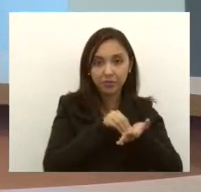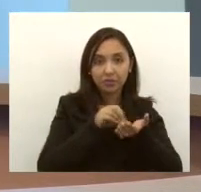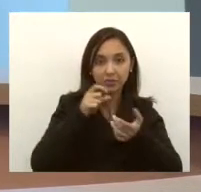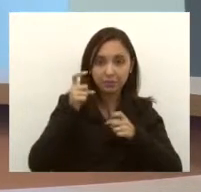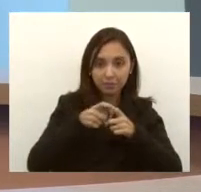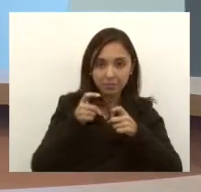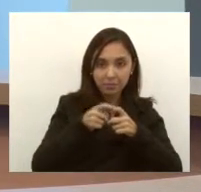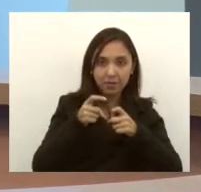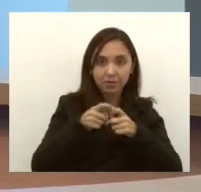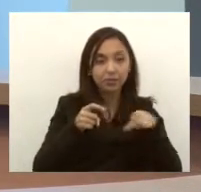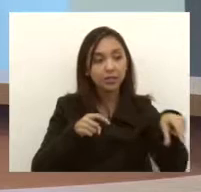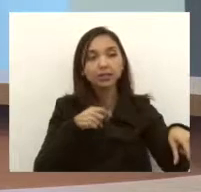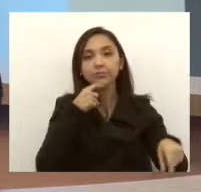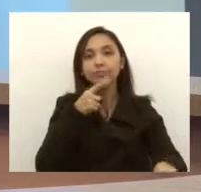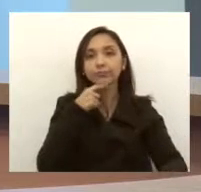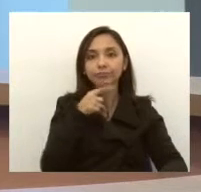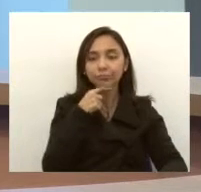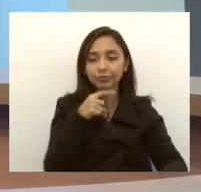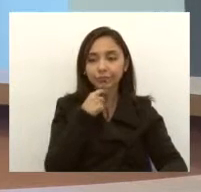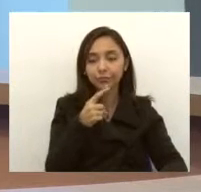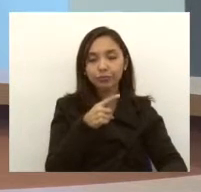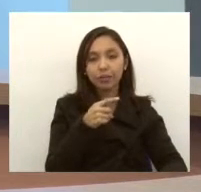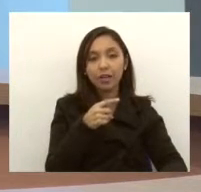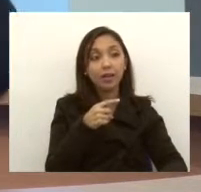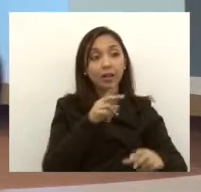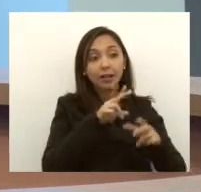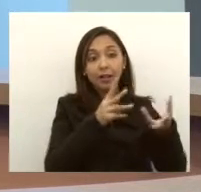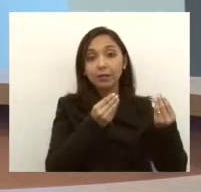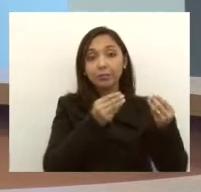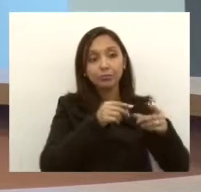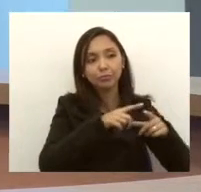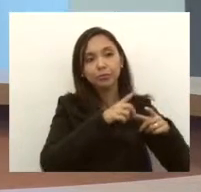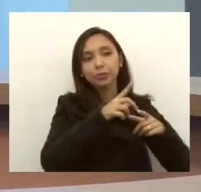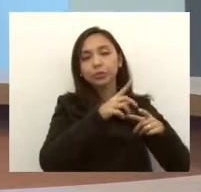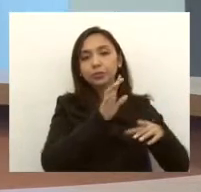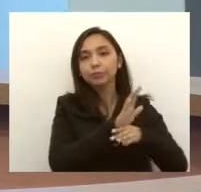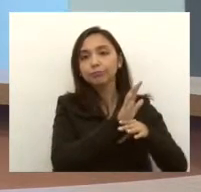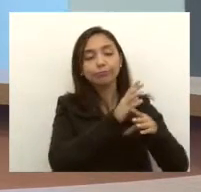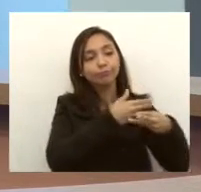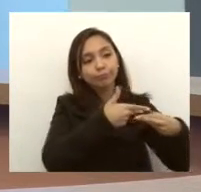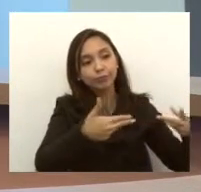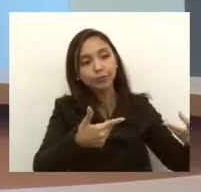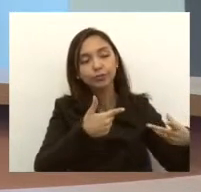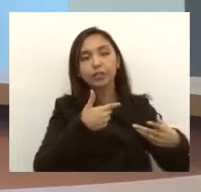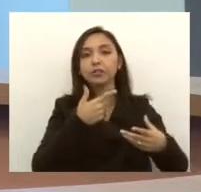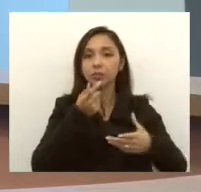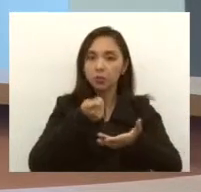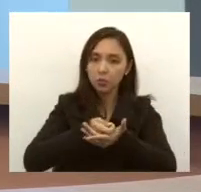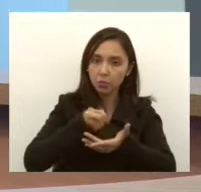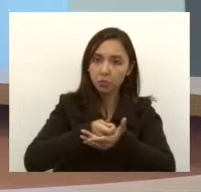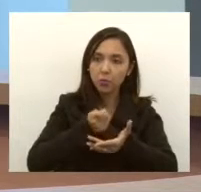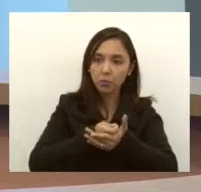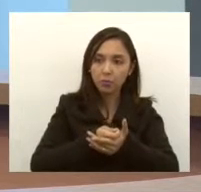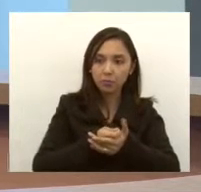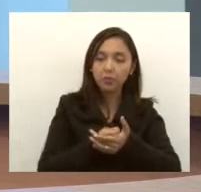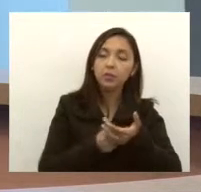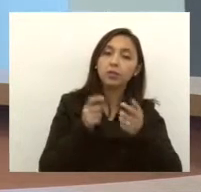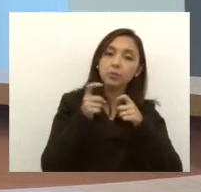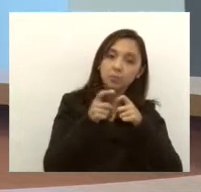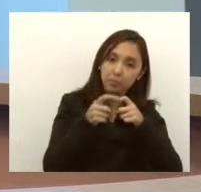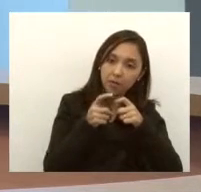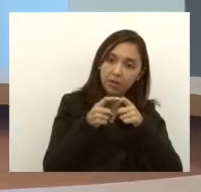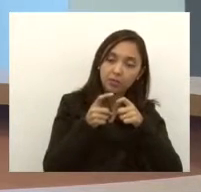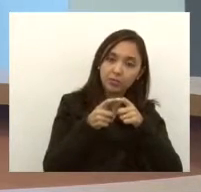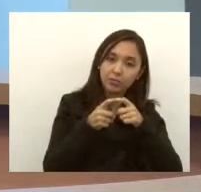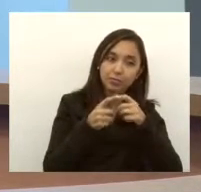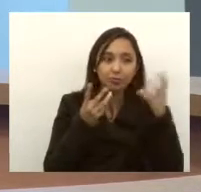médico, ali não dá para suprir a demanda daquela região. Então, mesmo assim, estarei cobrando, além desse médico que está faltando,